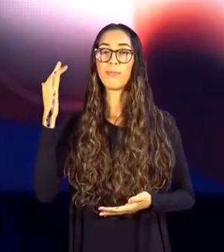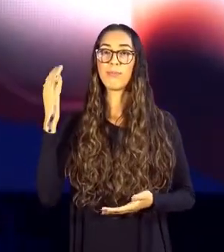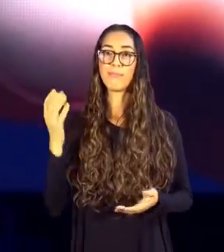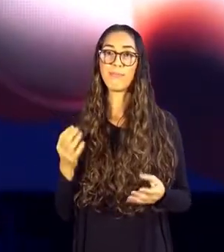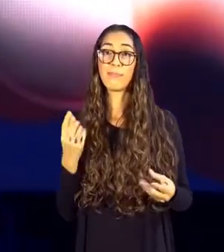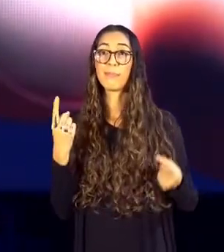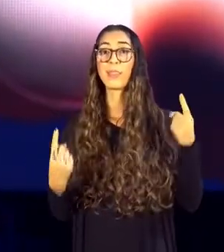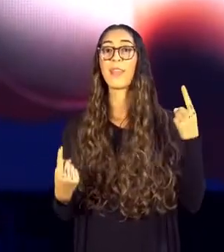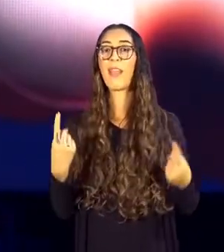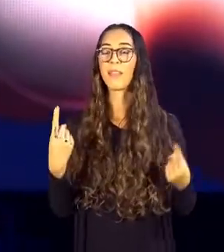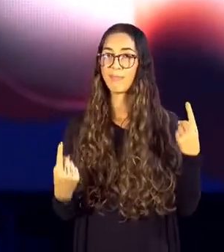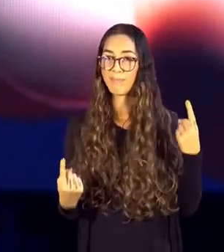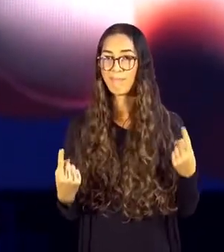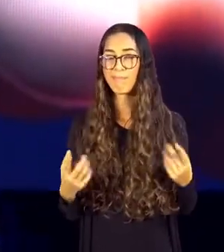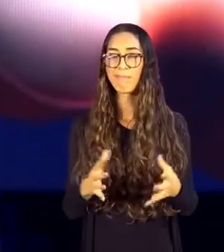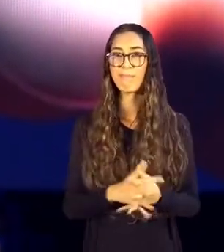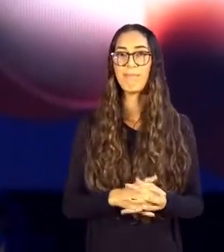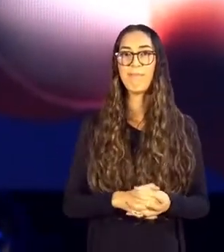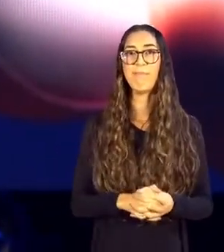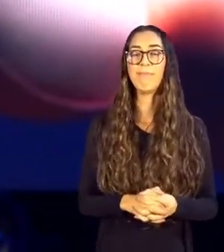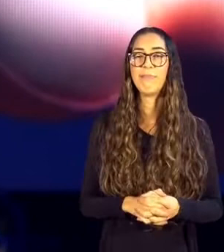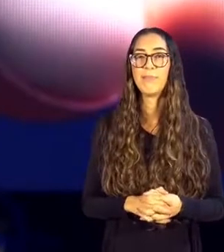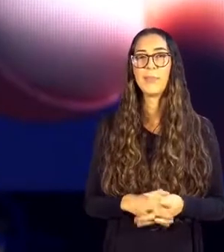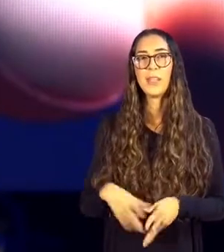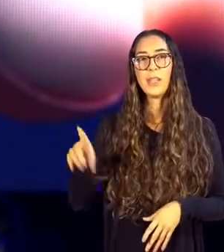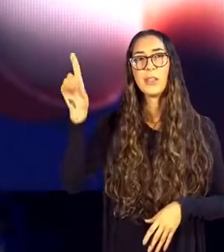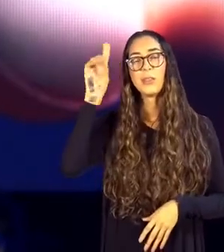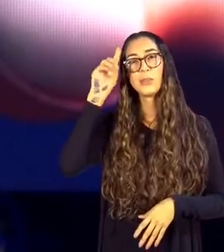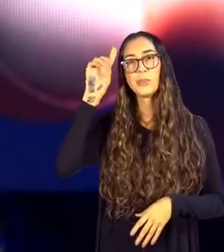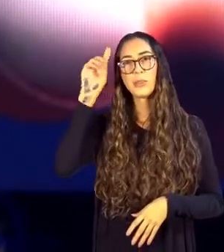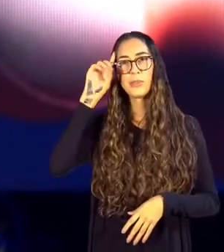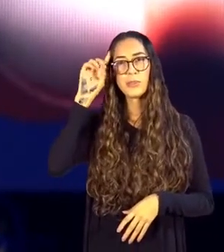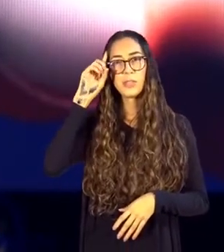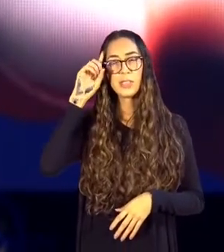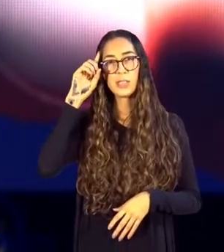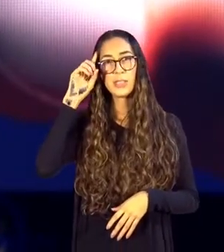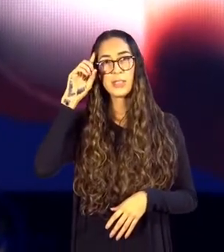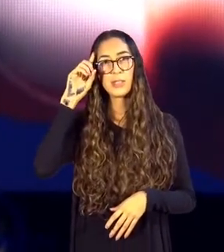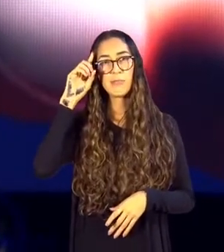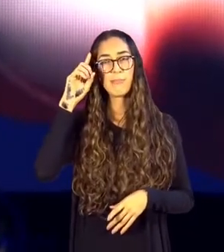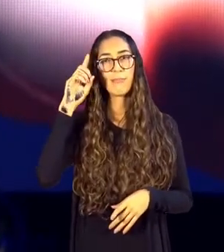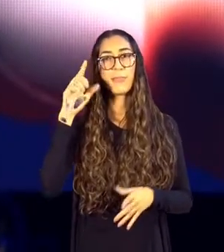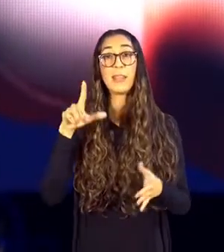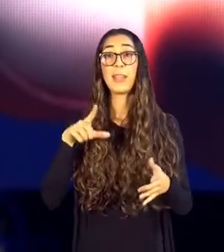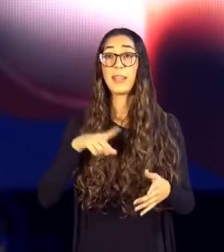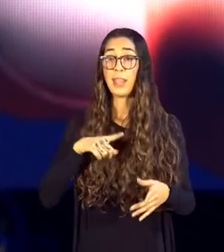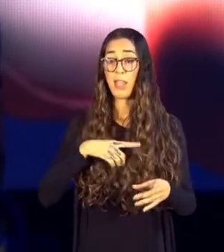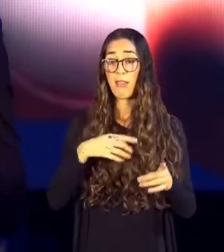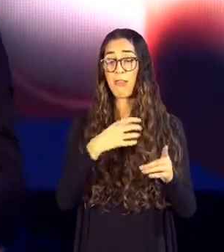dia. Em certas áreas da nossa mente, como eu disse, existem fortalezas.